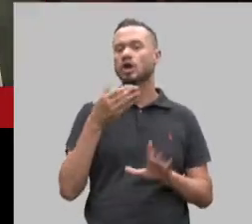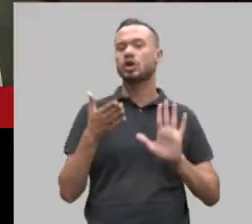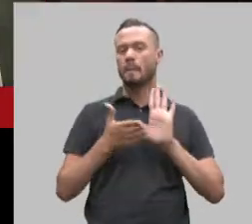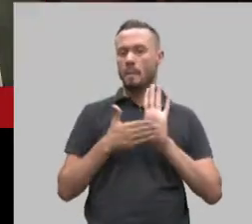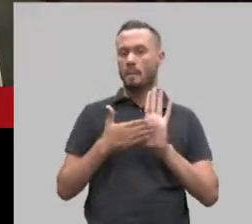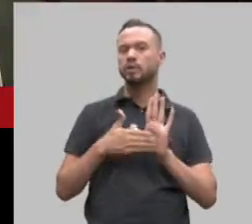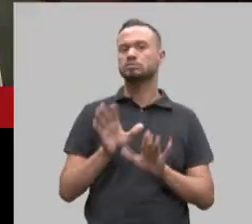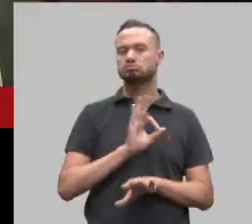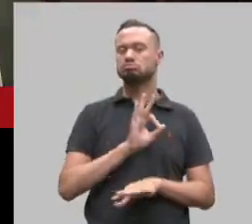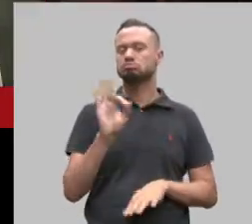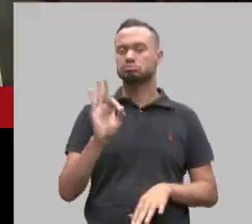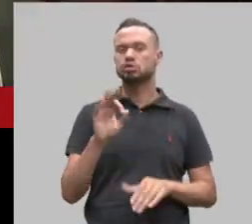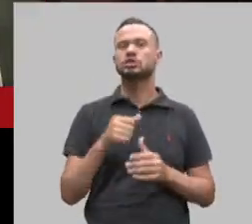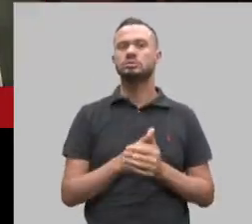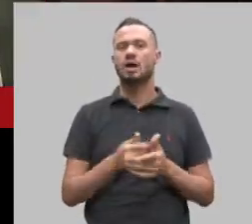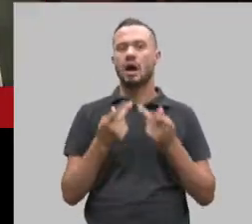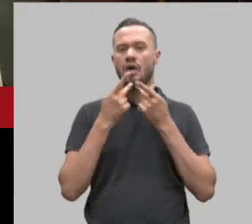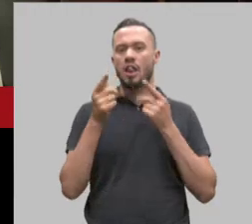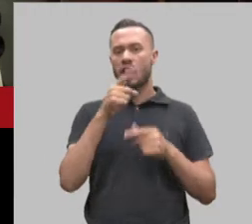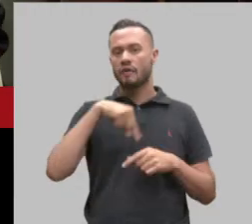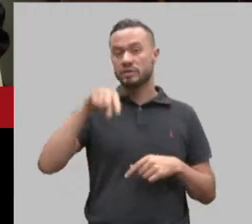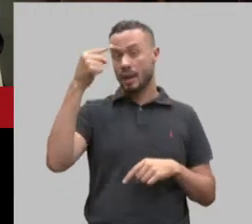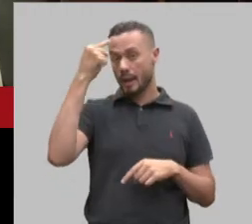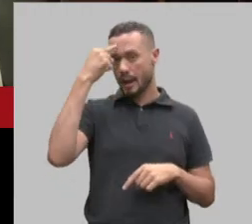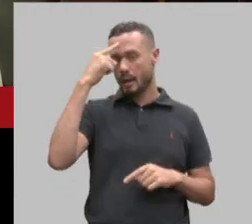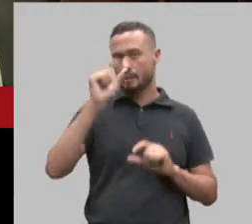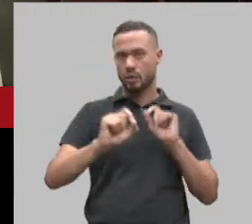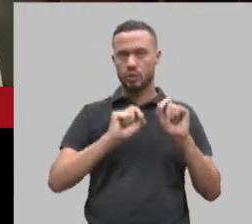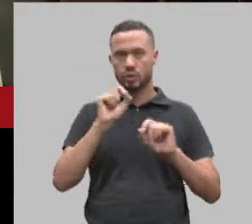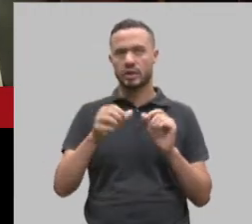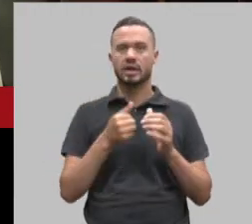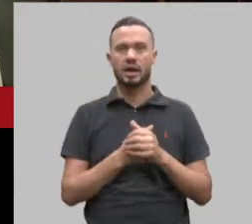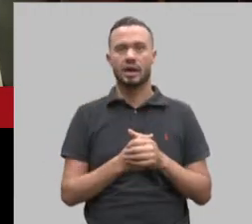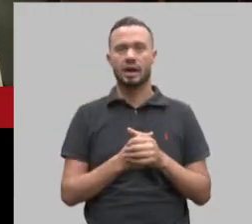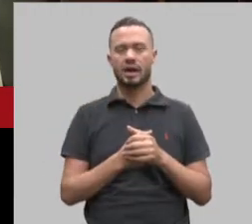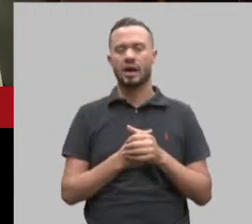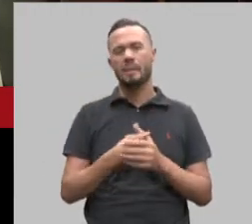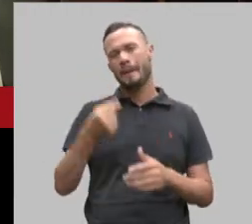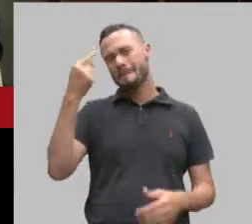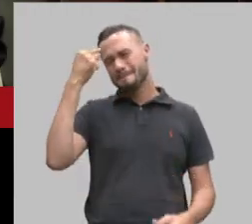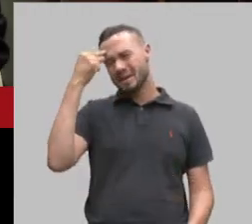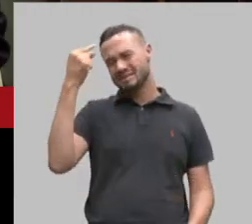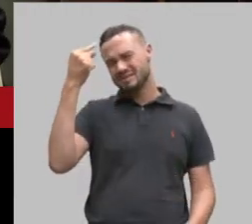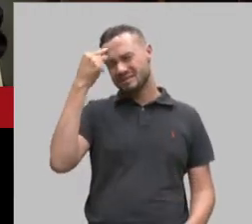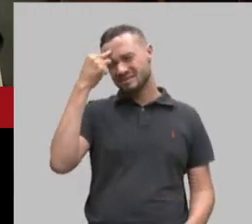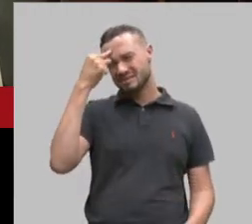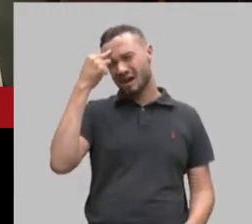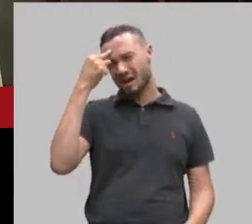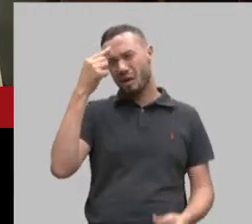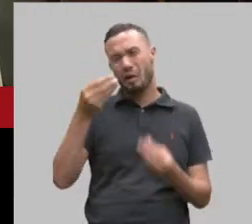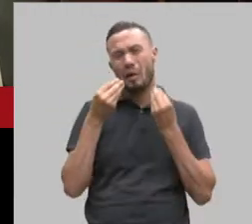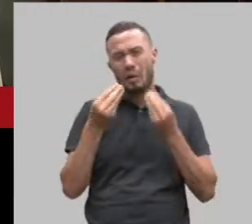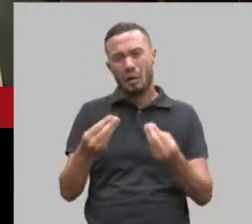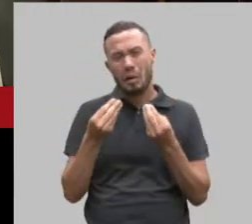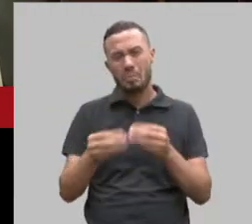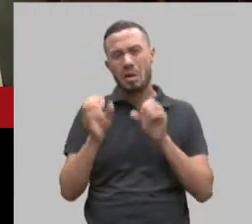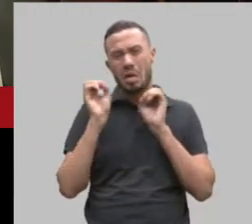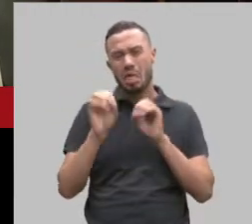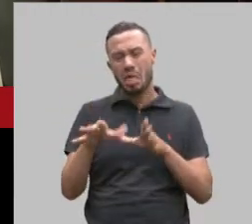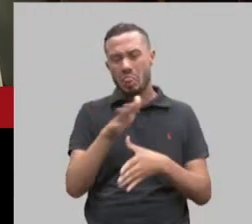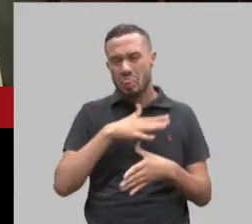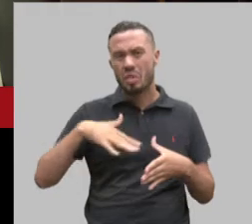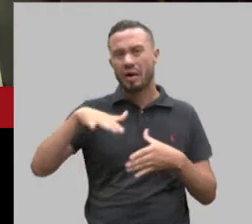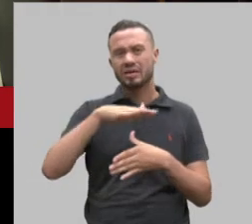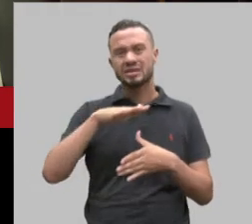falar com vocês e levar a seguinte reflexão que ponto a nossa educação vai ser precificada e